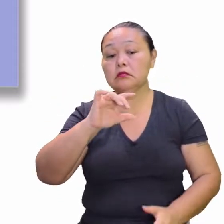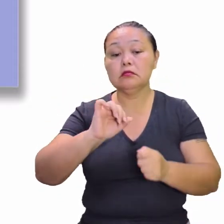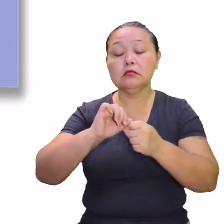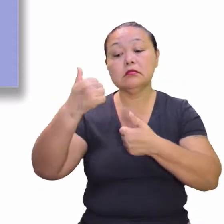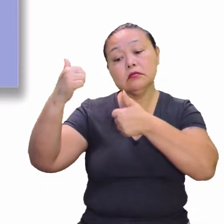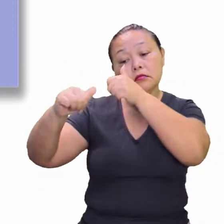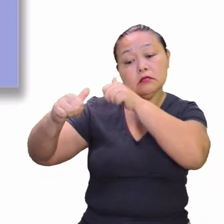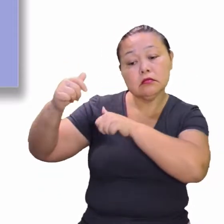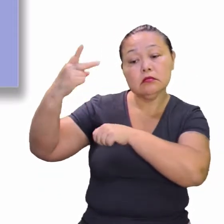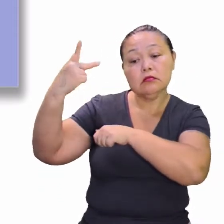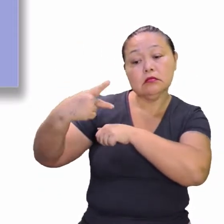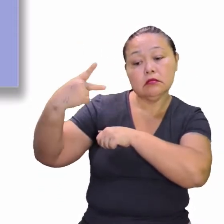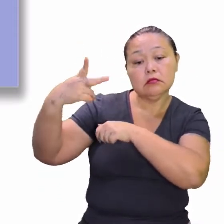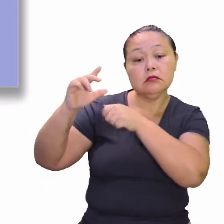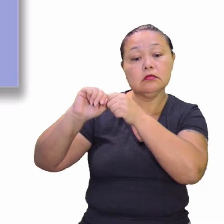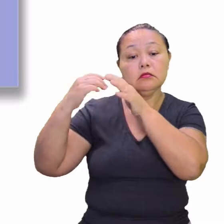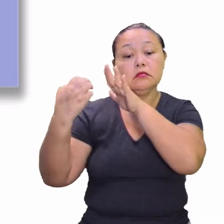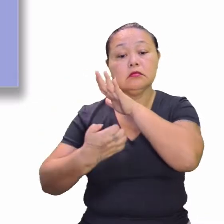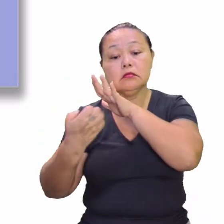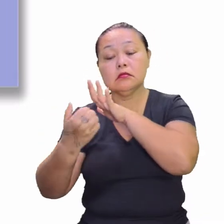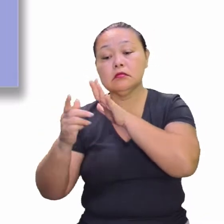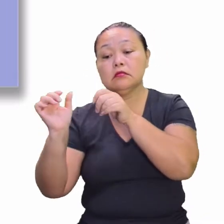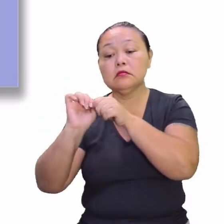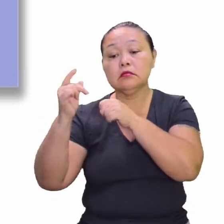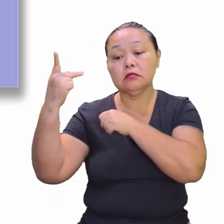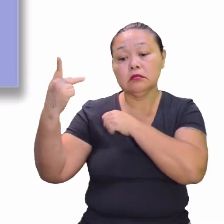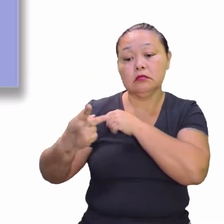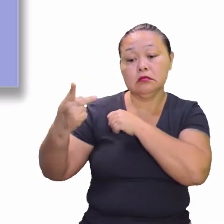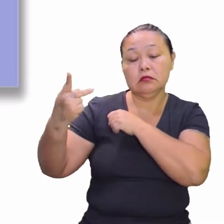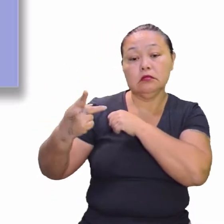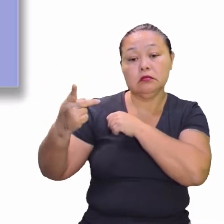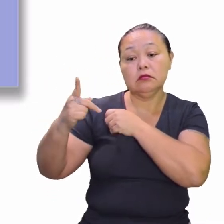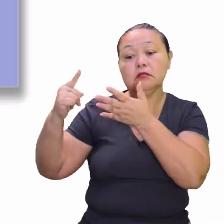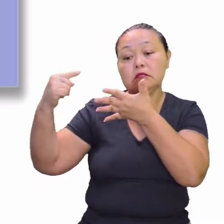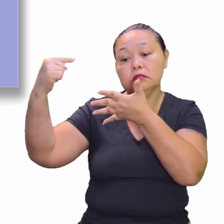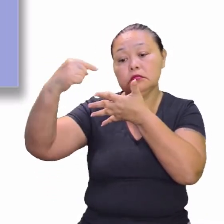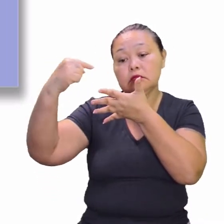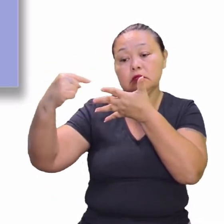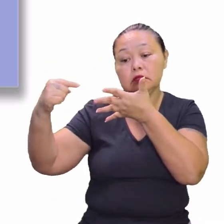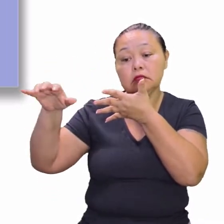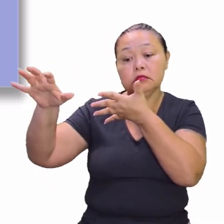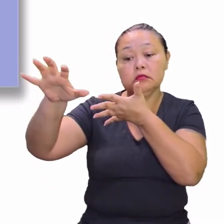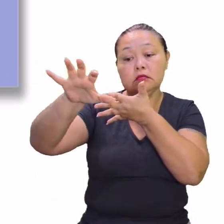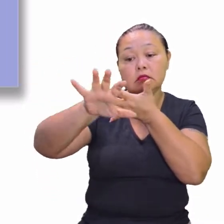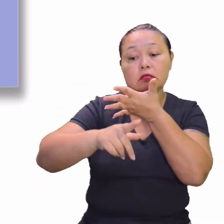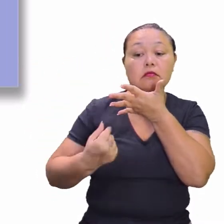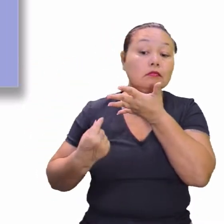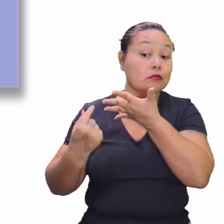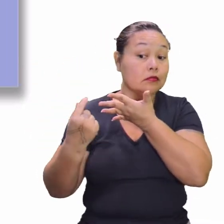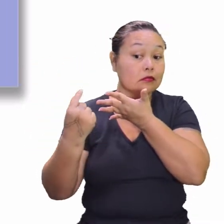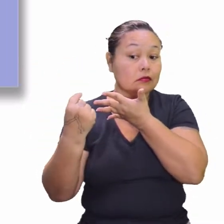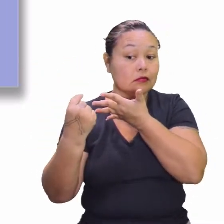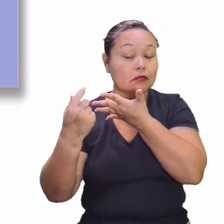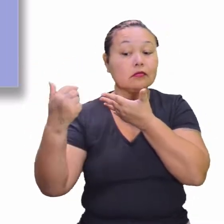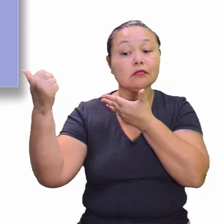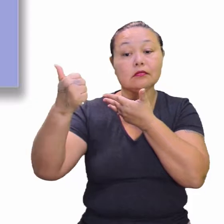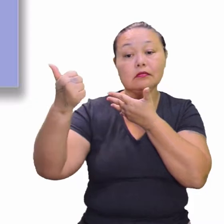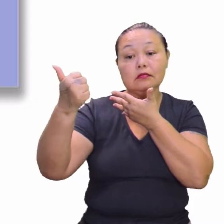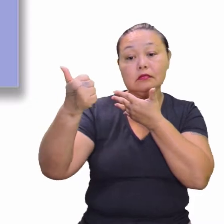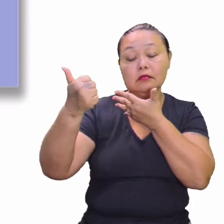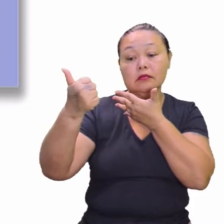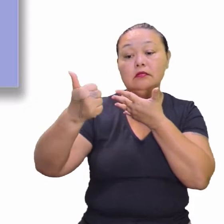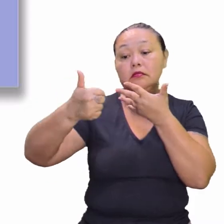pecuária, agricultura, indústria, serviços, a gente está falando aí de vários setores da economia. Setor